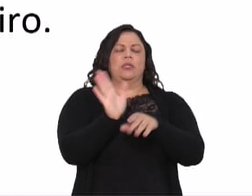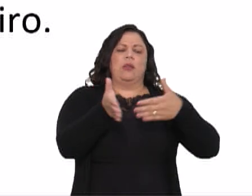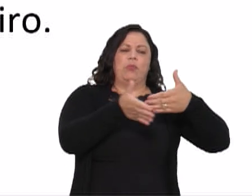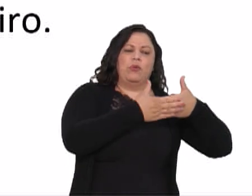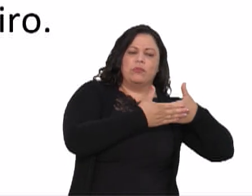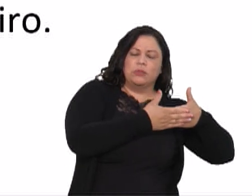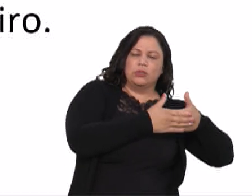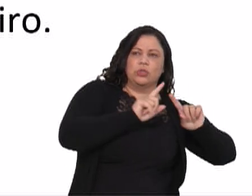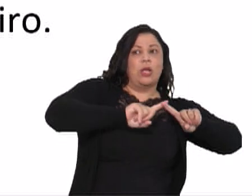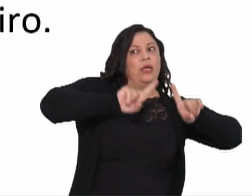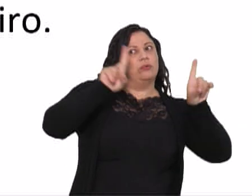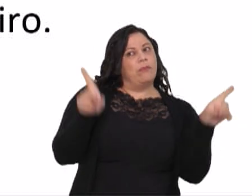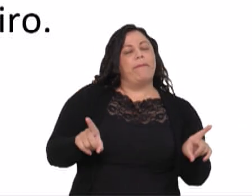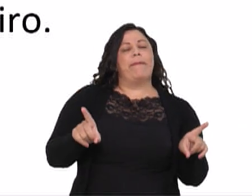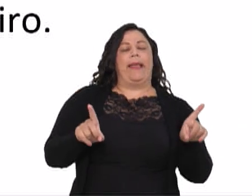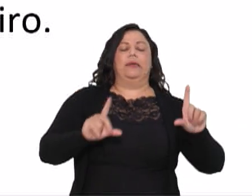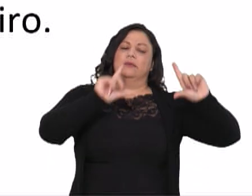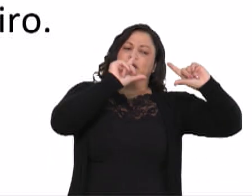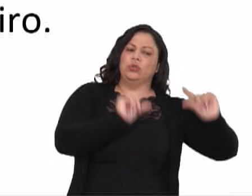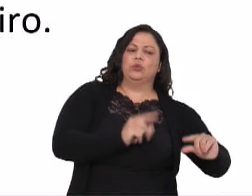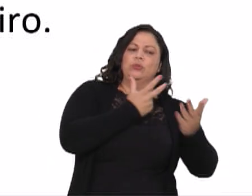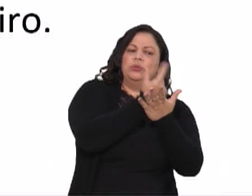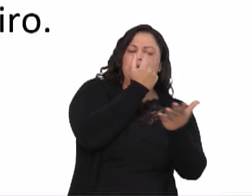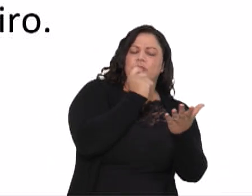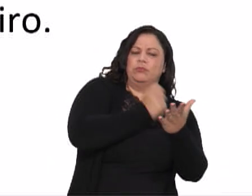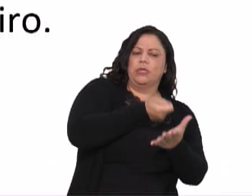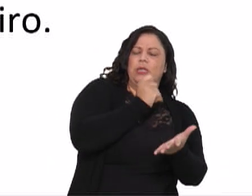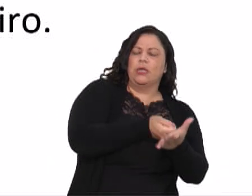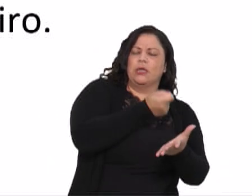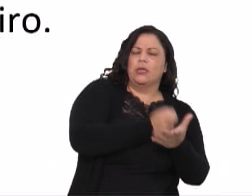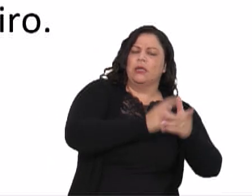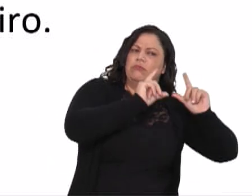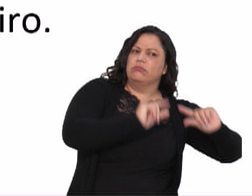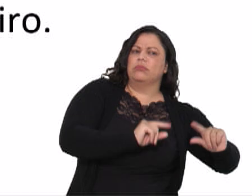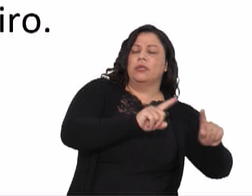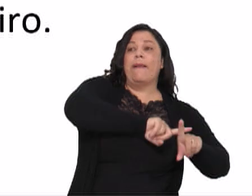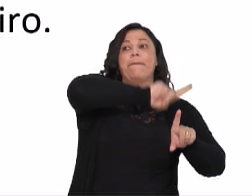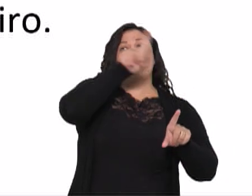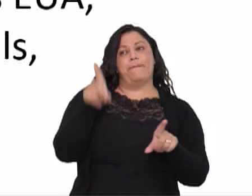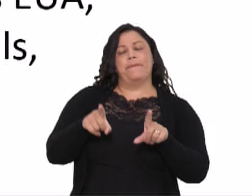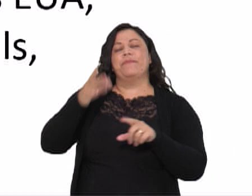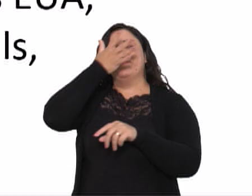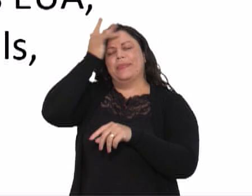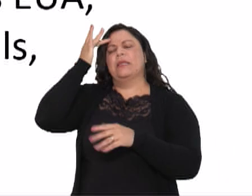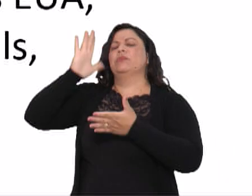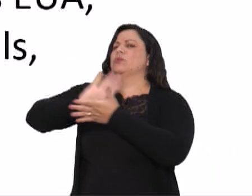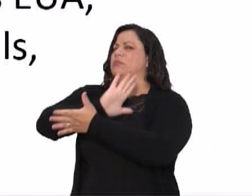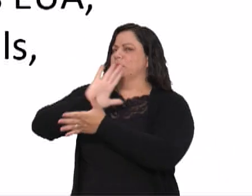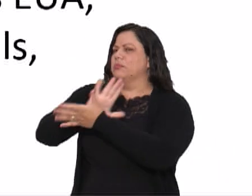quer dizer que as pessoas não estejam gastando dinheiro.